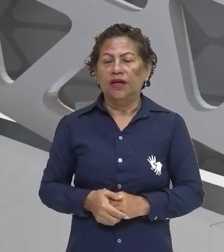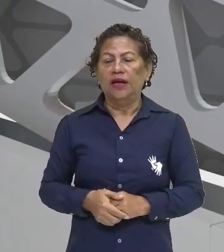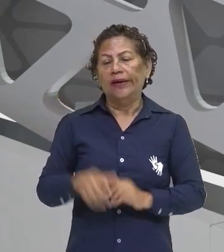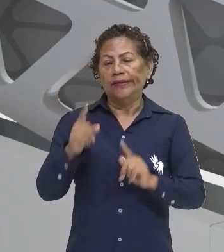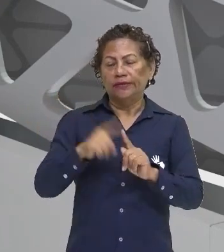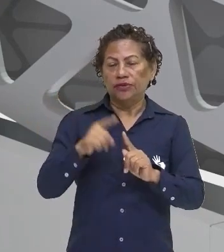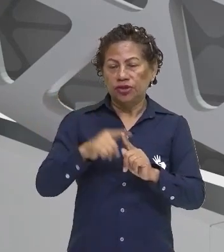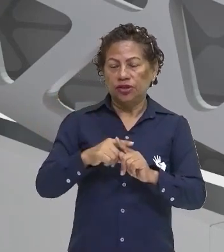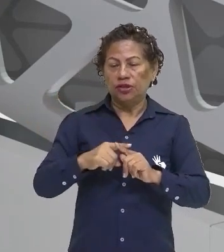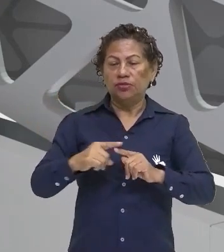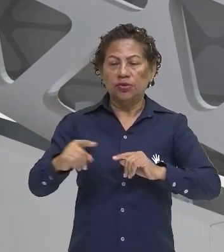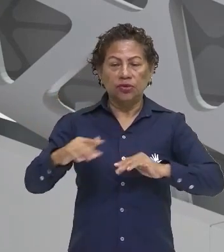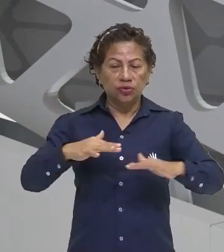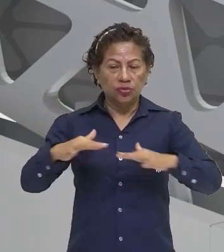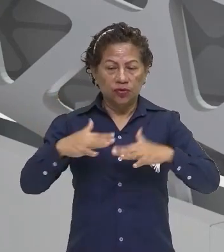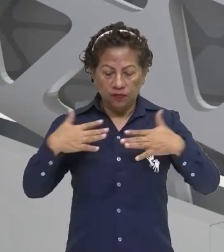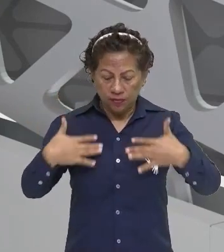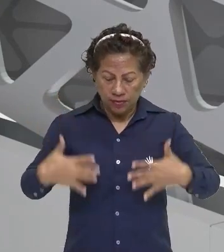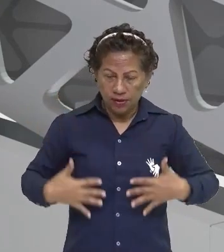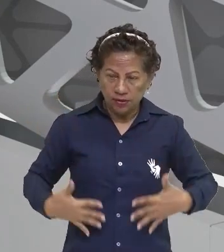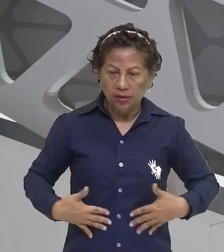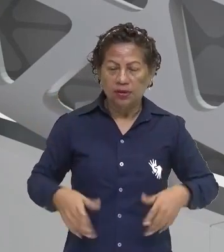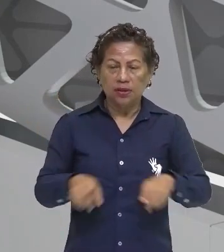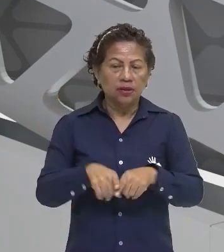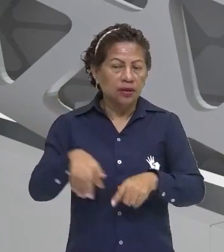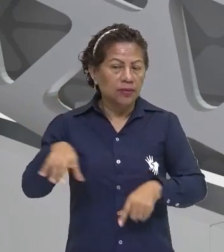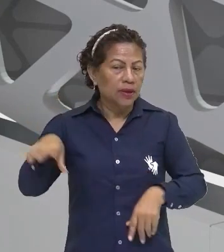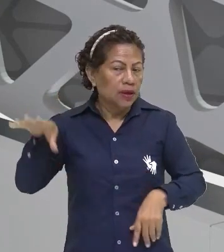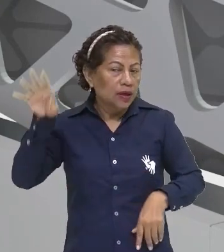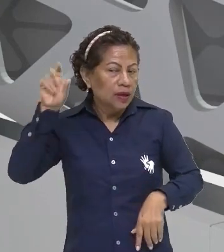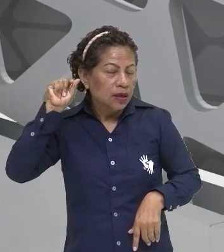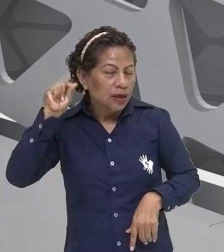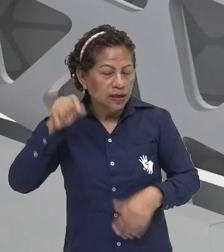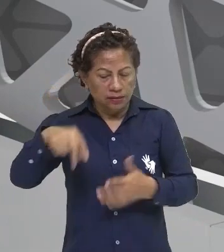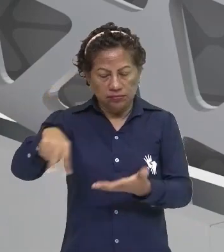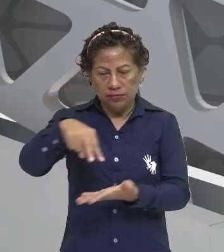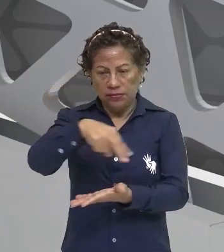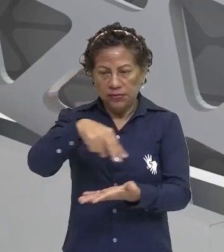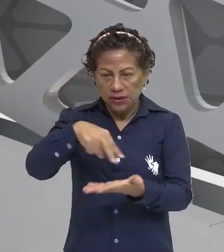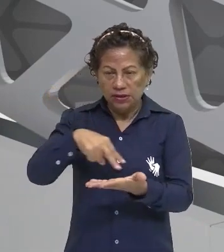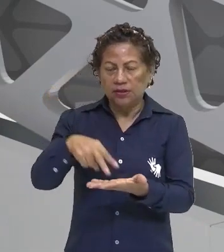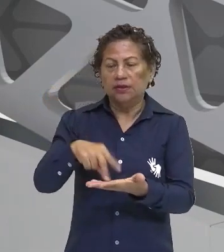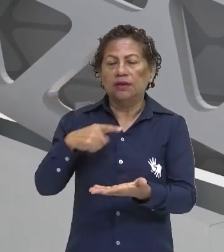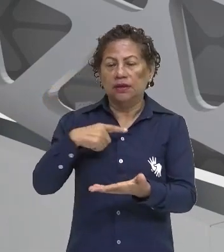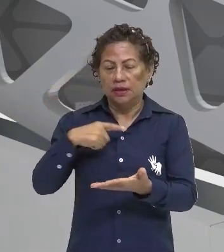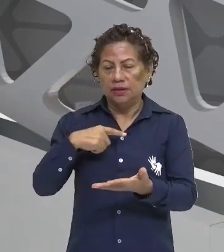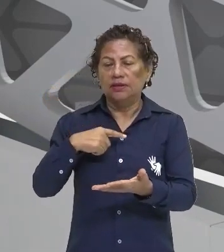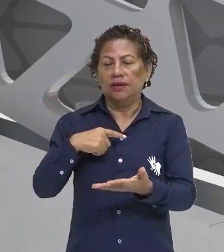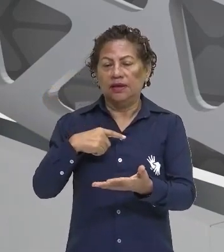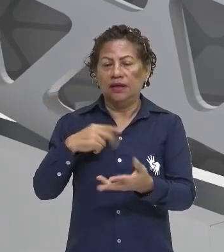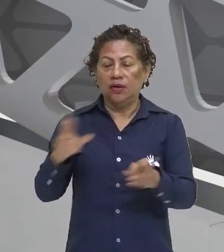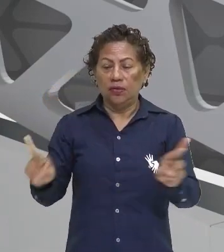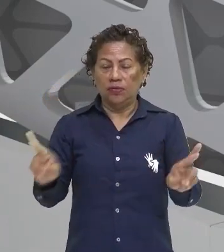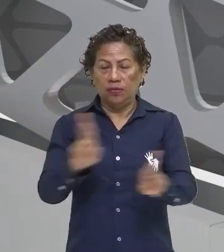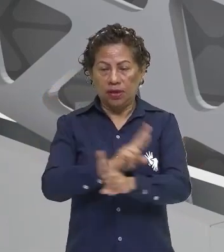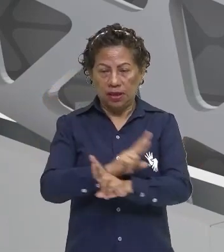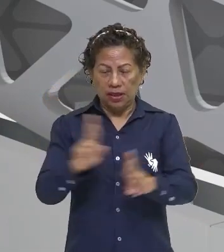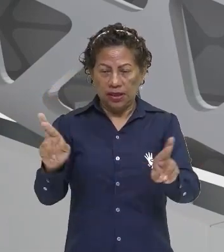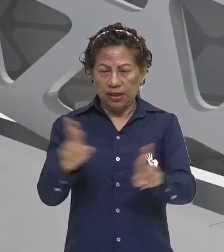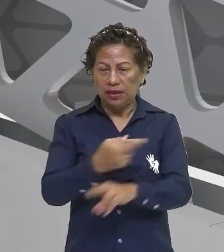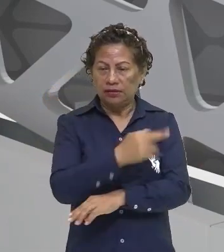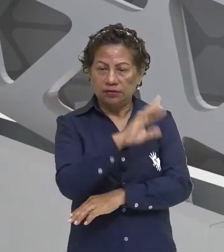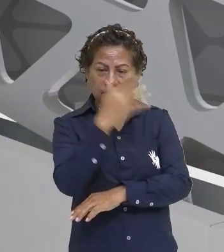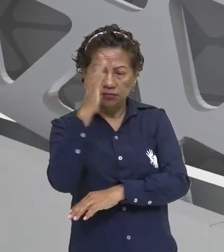os movimentos, inclusive os sons que acompanham essas danças, elas têm relação direta com a fauna e a